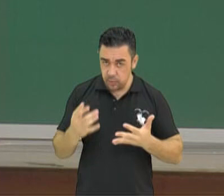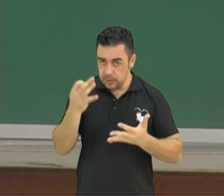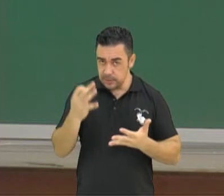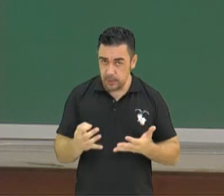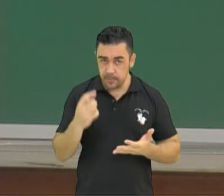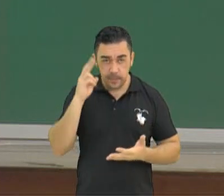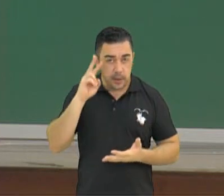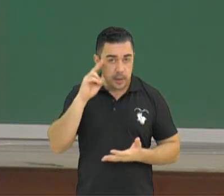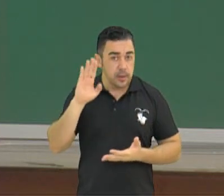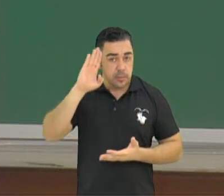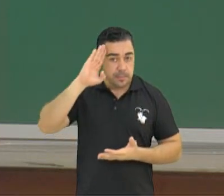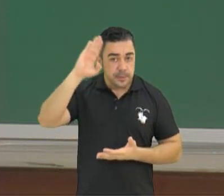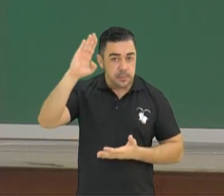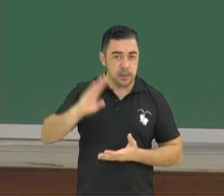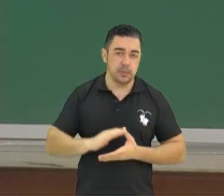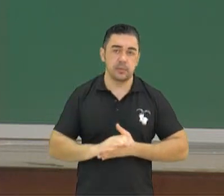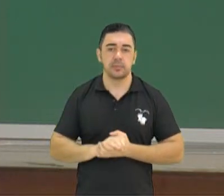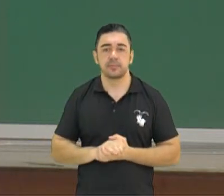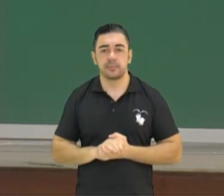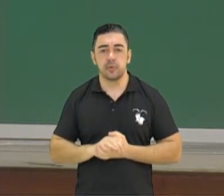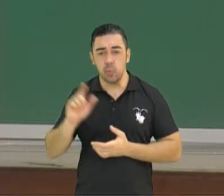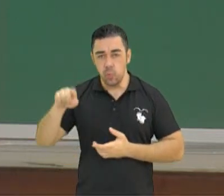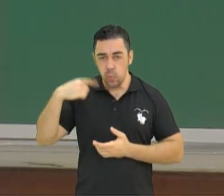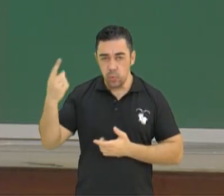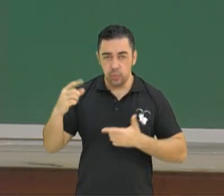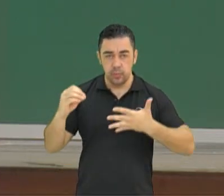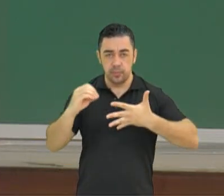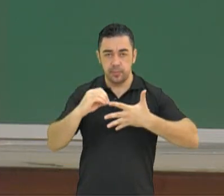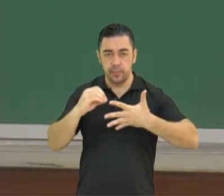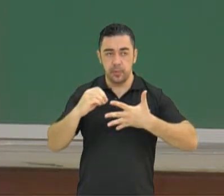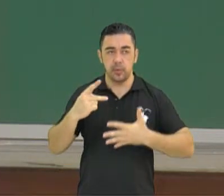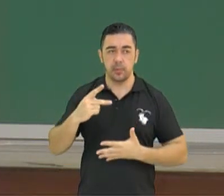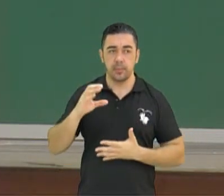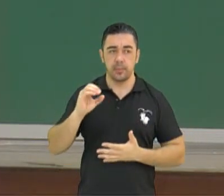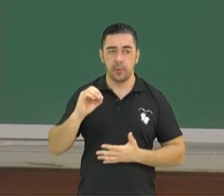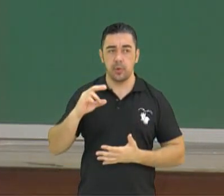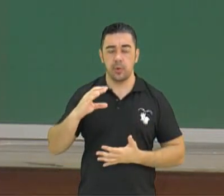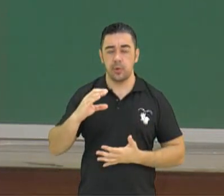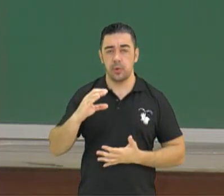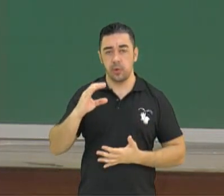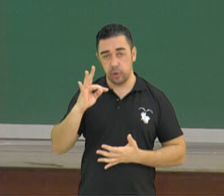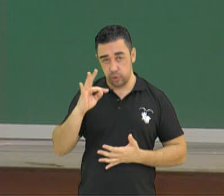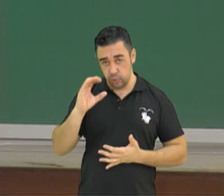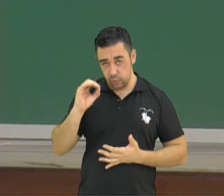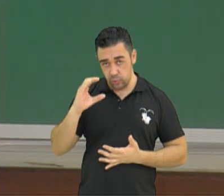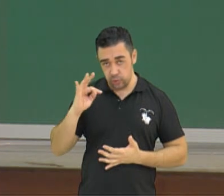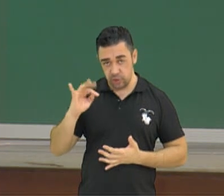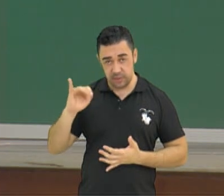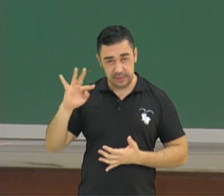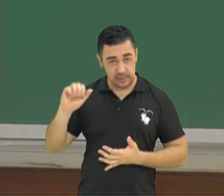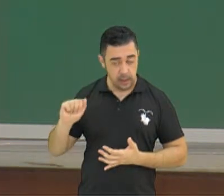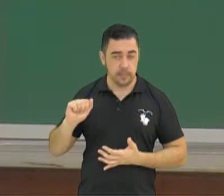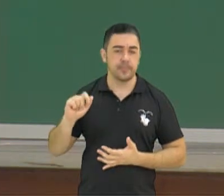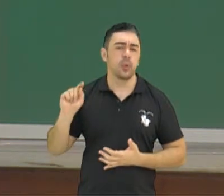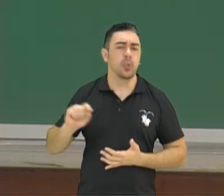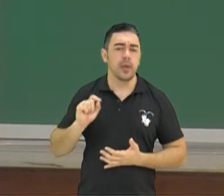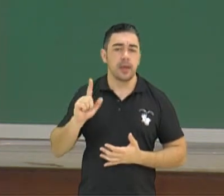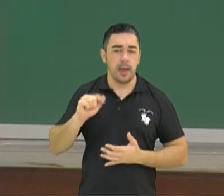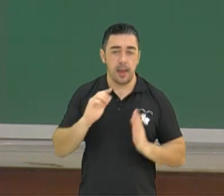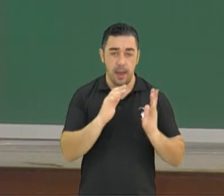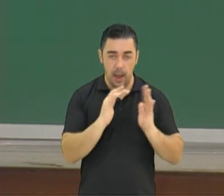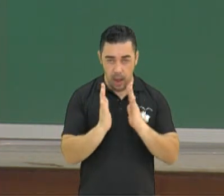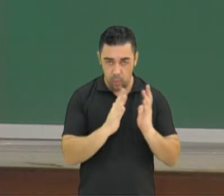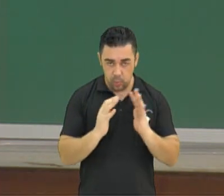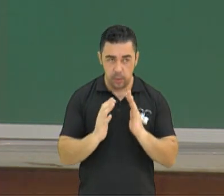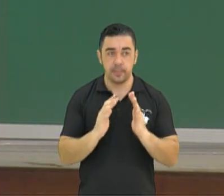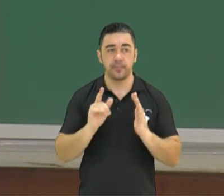está relembrando as principais. Próximo reino, protoctista. Quem são? Algas e protozoários. Esse